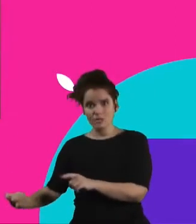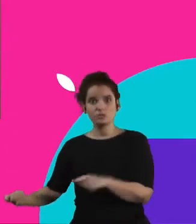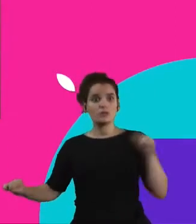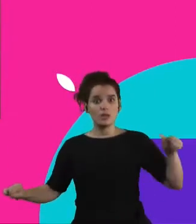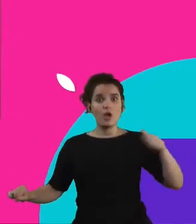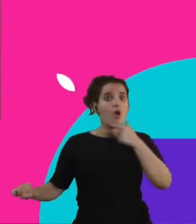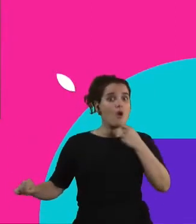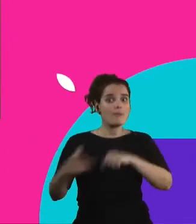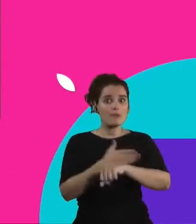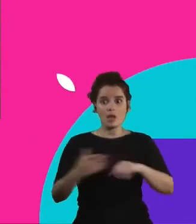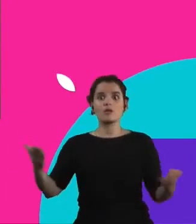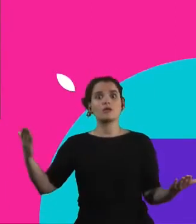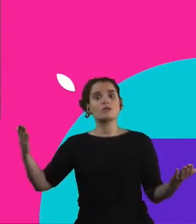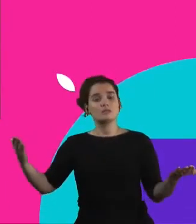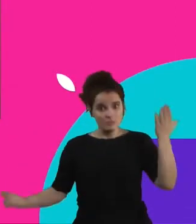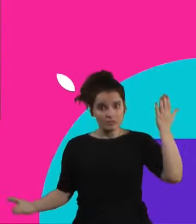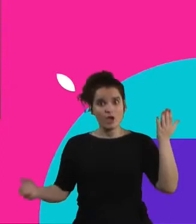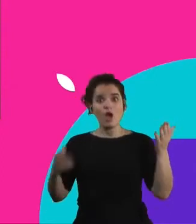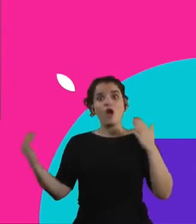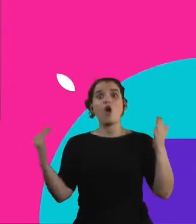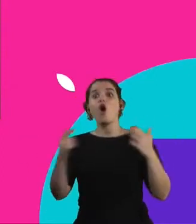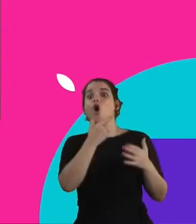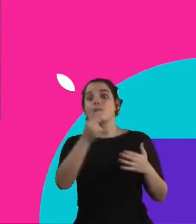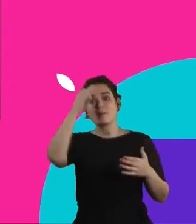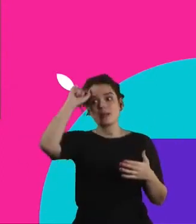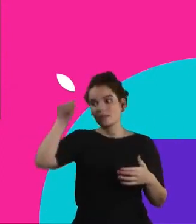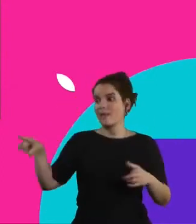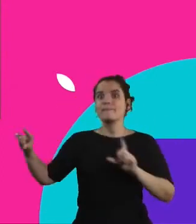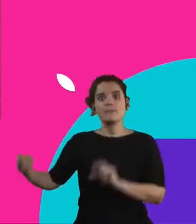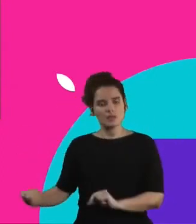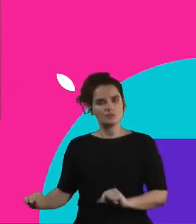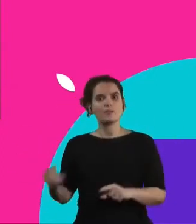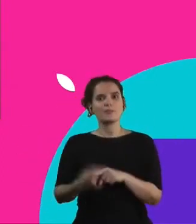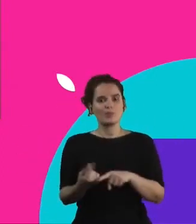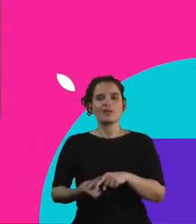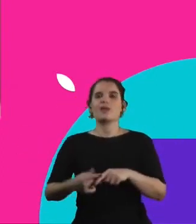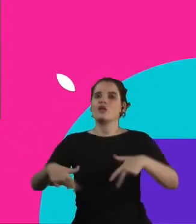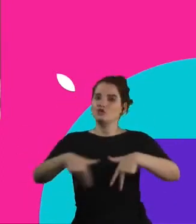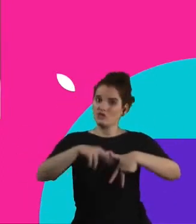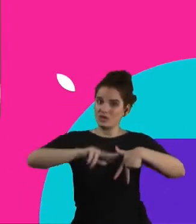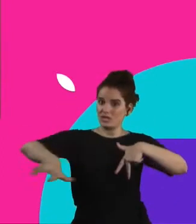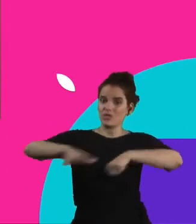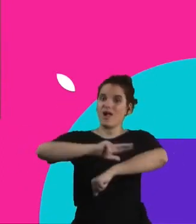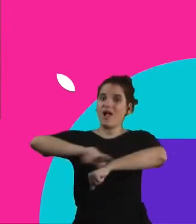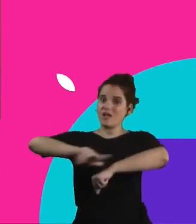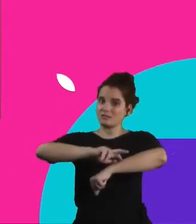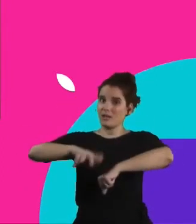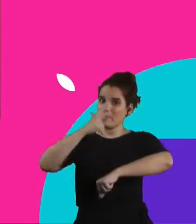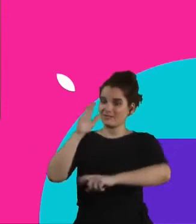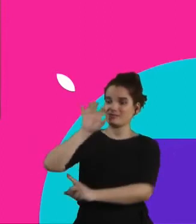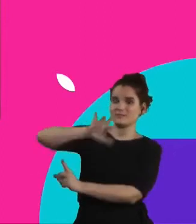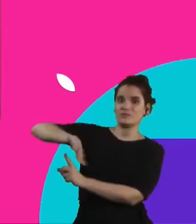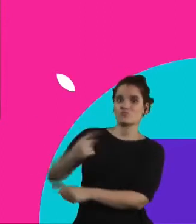menos em relação aos homens negros. Porque você tem esse atravessamento da questão de gênero e da questão racial incidindo sobre o mesmo